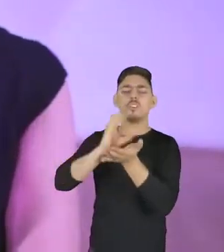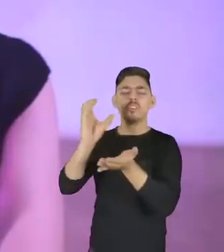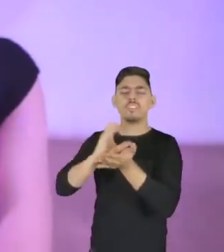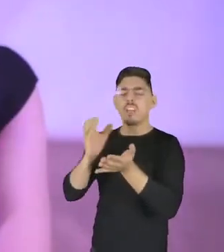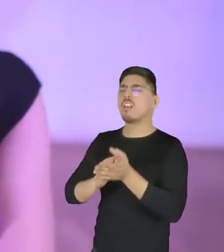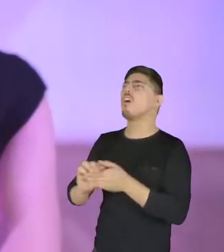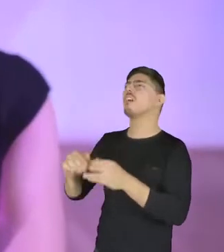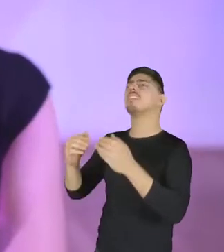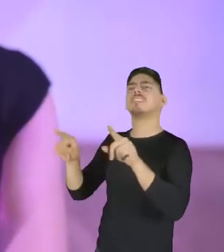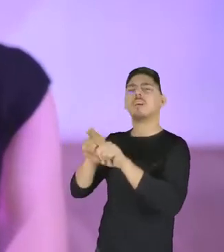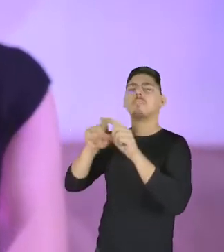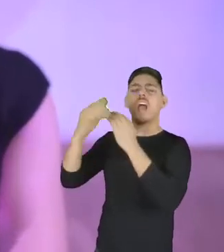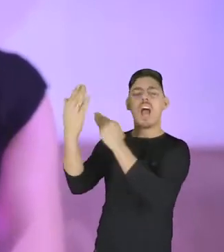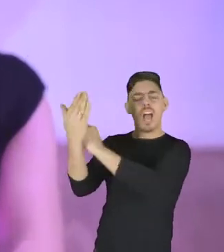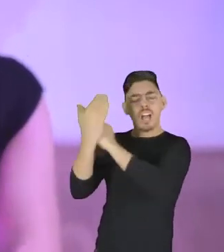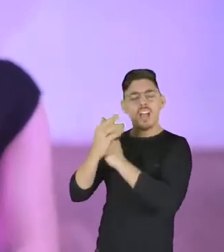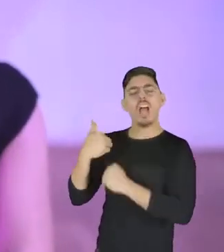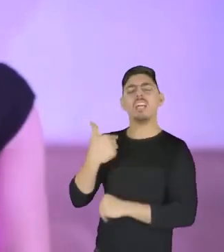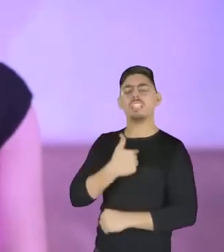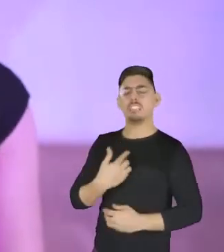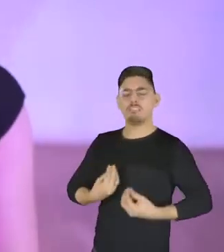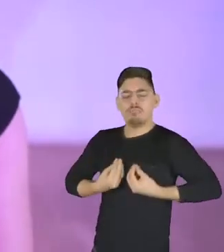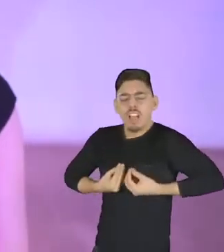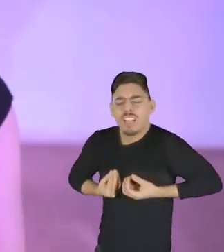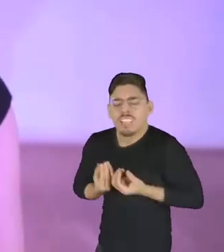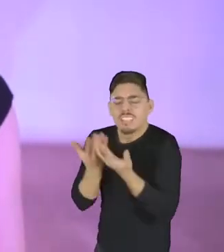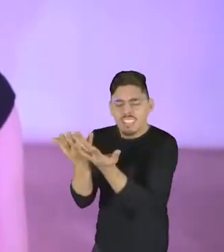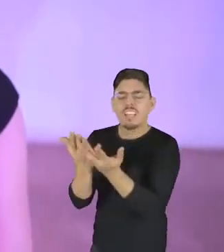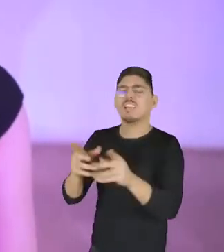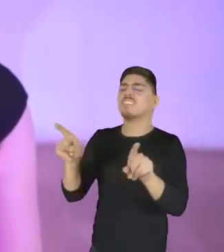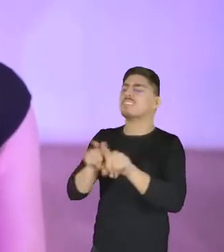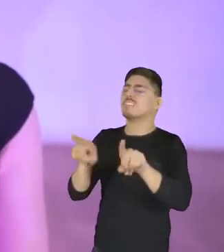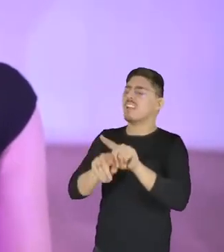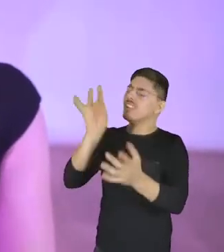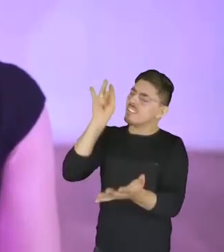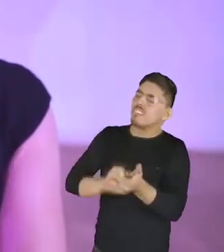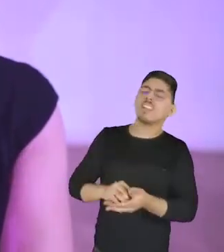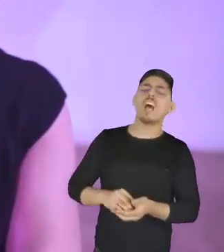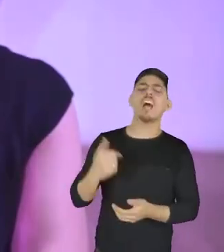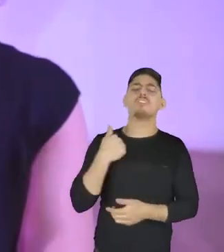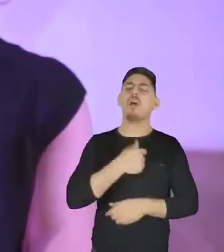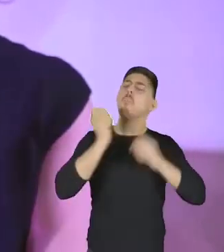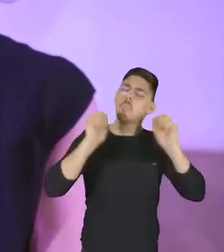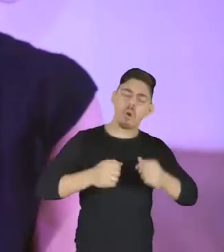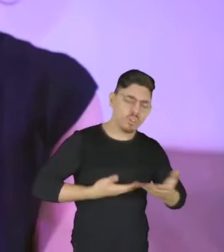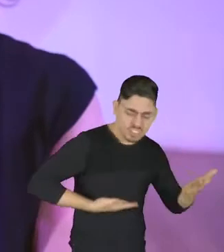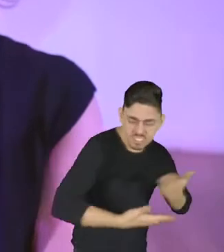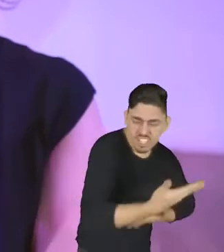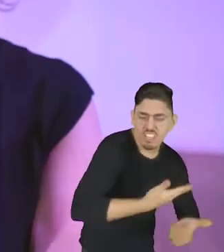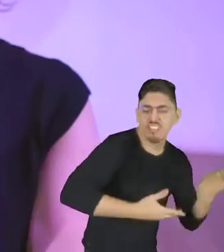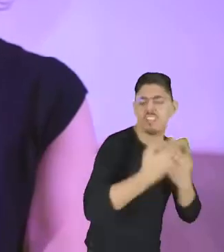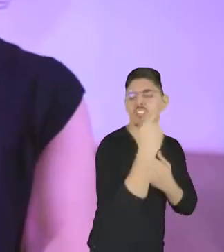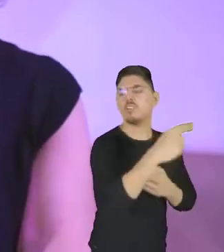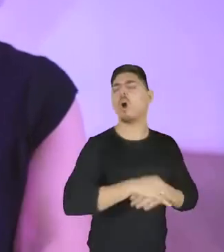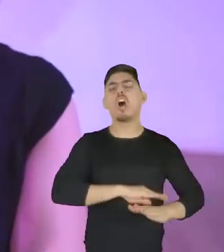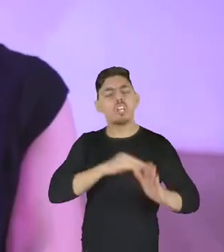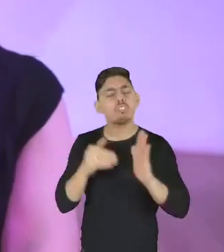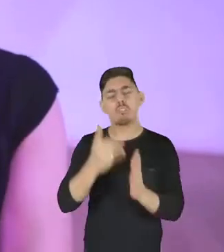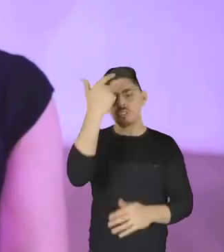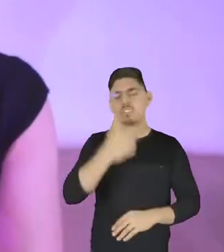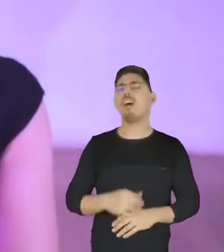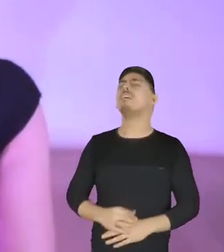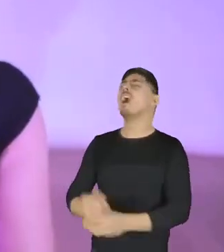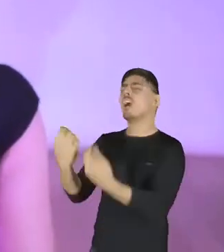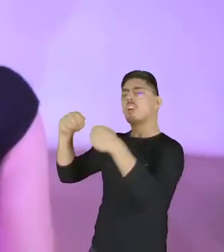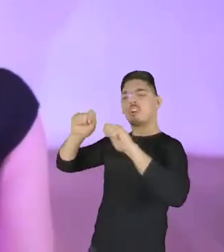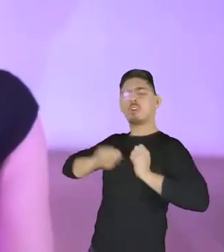a nos entregarmos por completo, Senhor. Que possamos servir aos outros, ó Pai, com tudo que temos e somos. Que tenhamos paciência, que